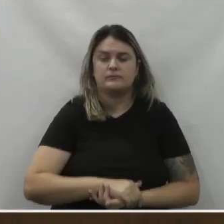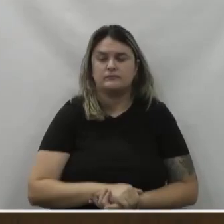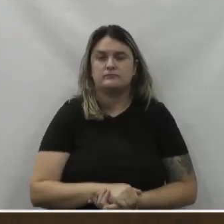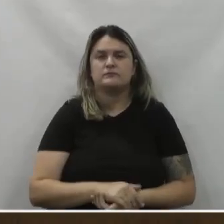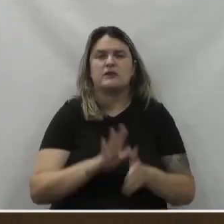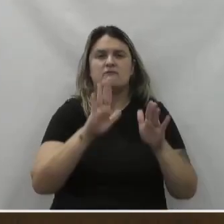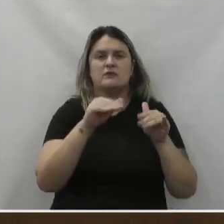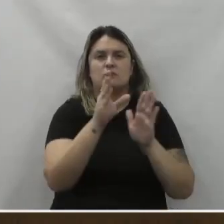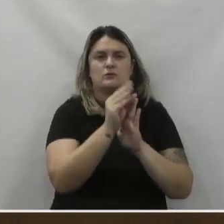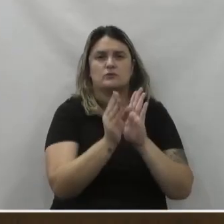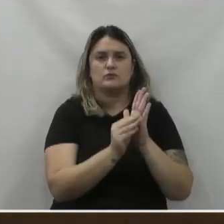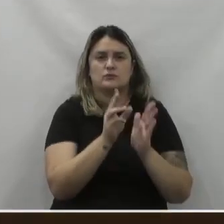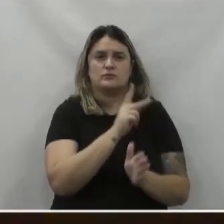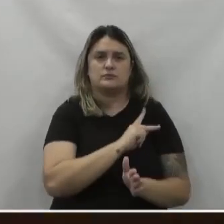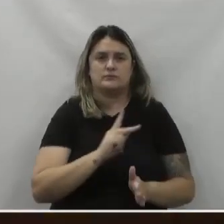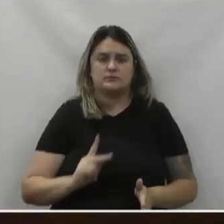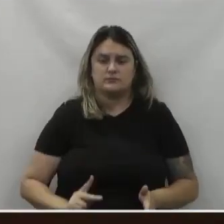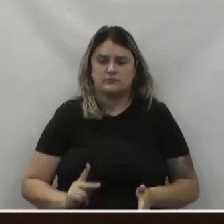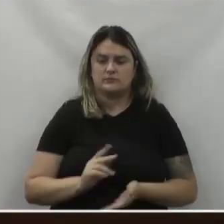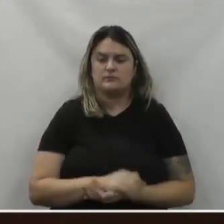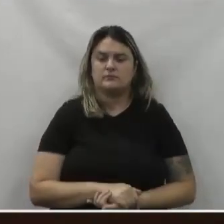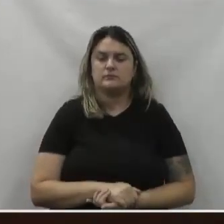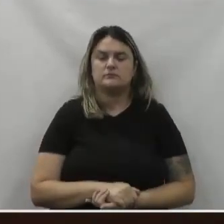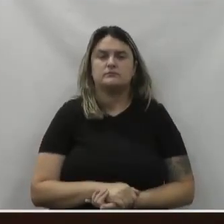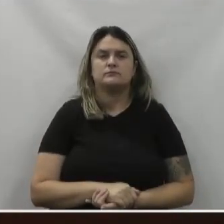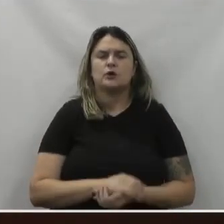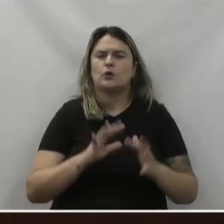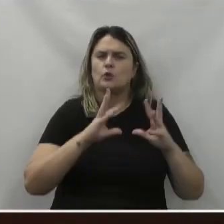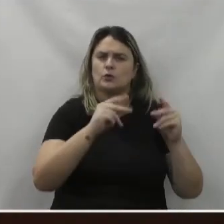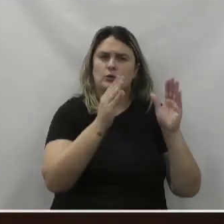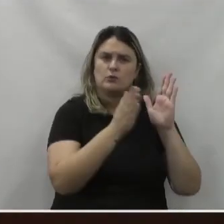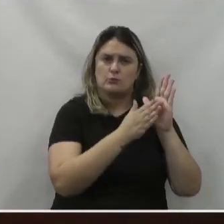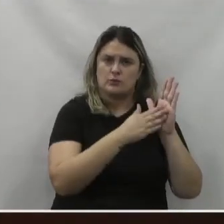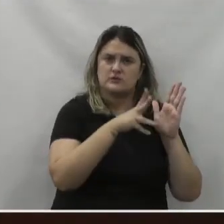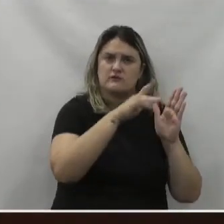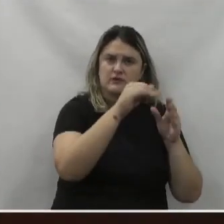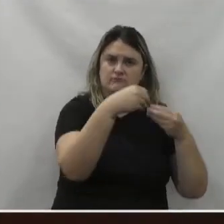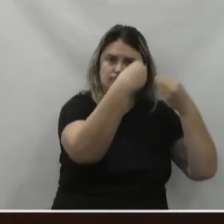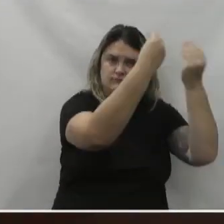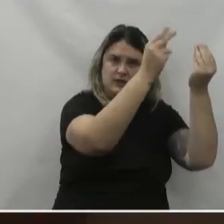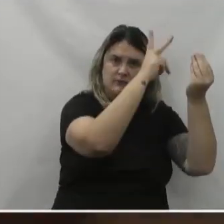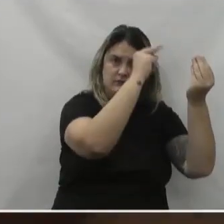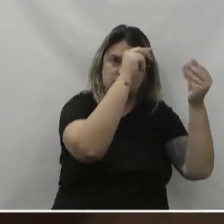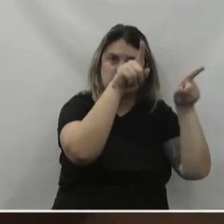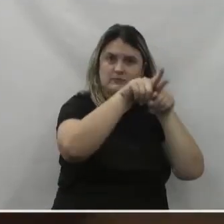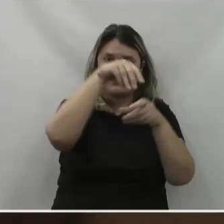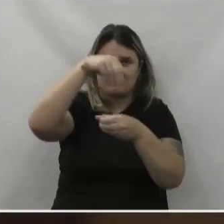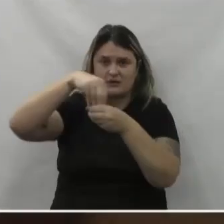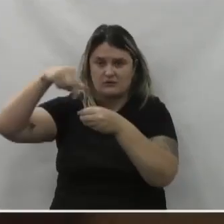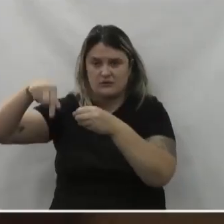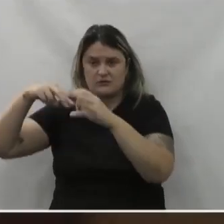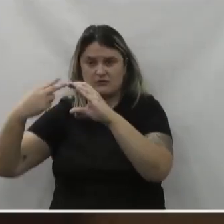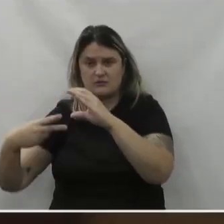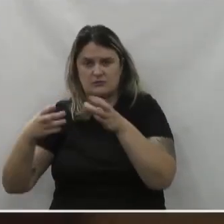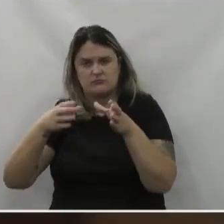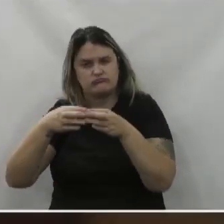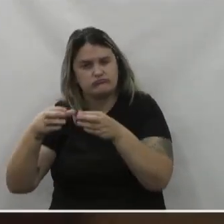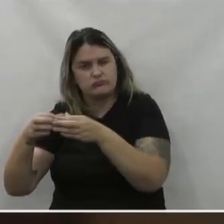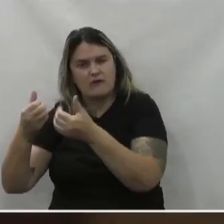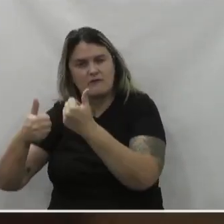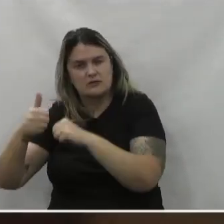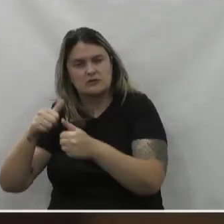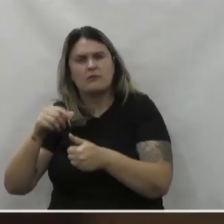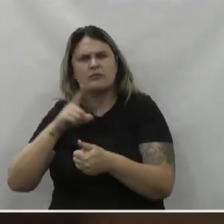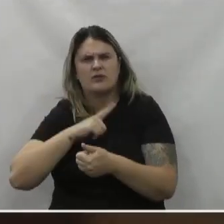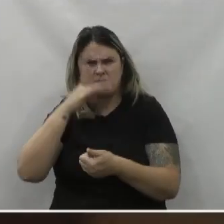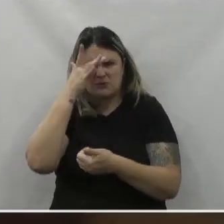Fim do expediente, senhor presidente. As indicações serão enviadas aos órgãos competentes. Solicito ao vereador Marcos Borracha Caos que informe